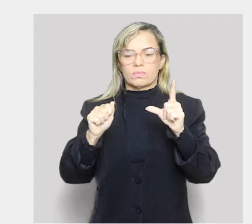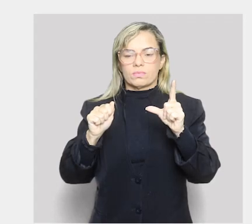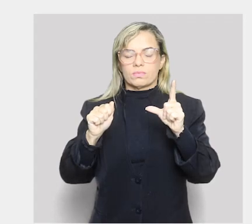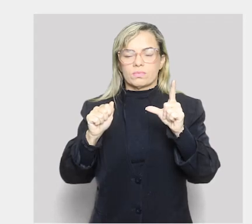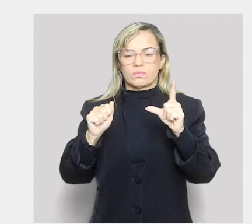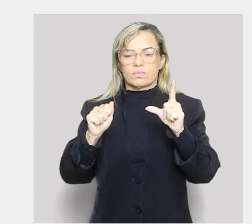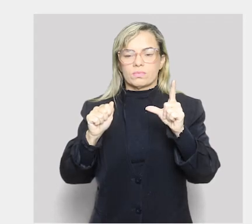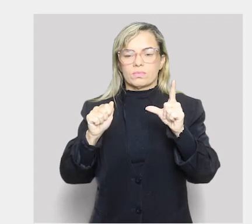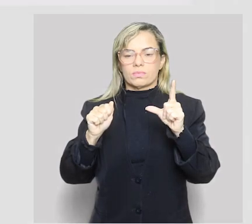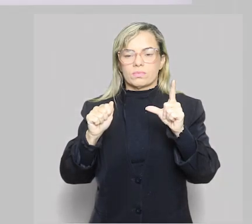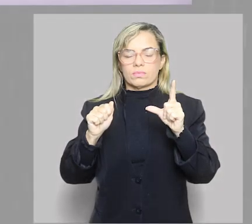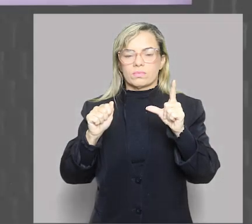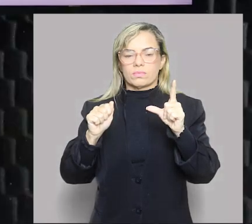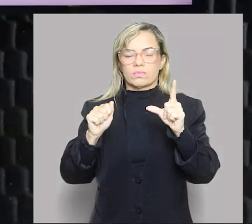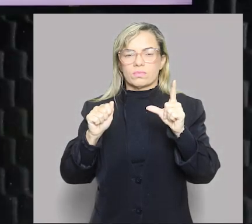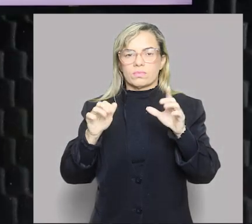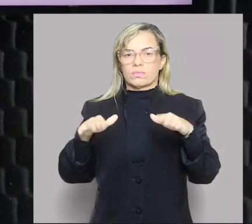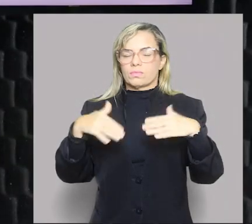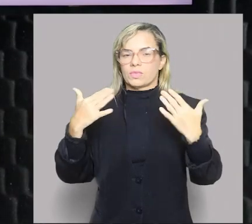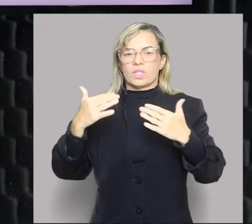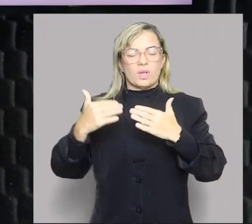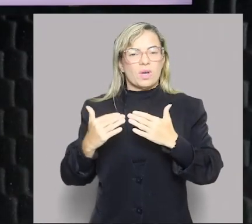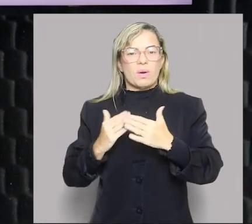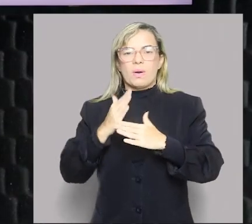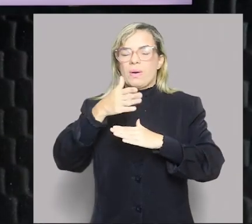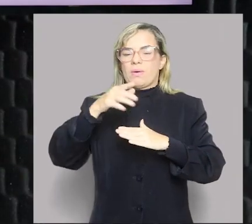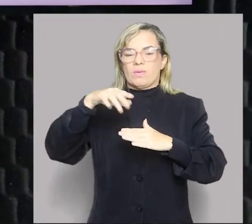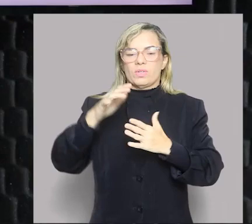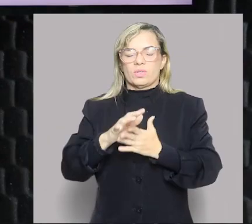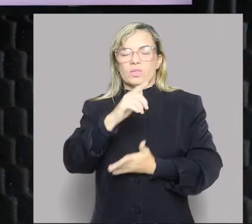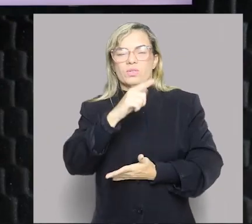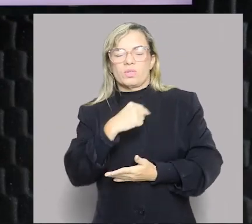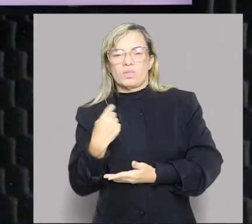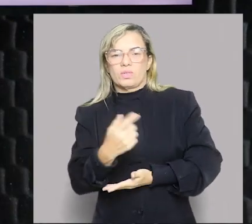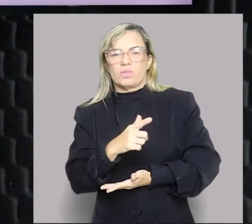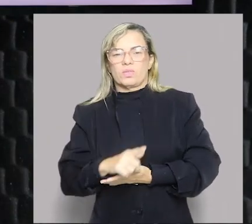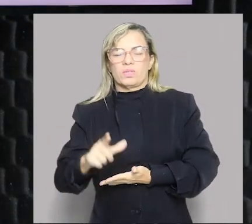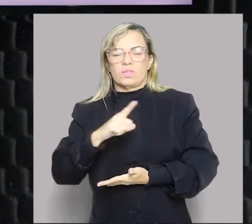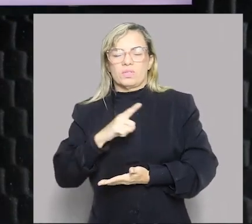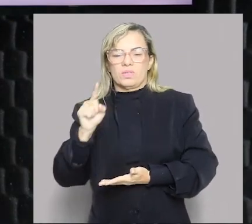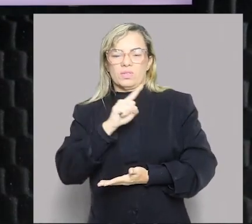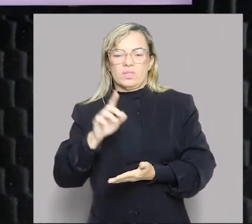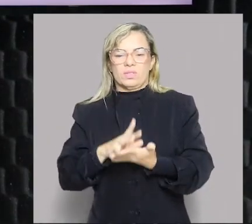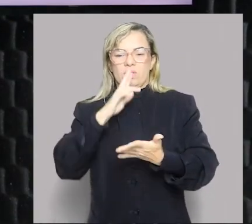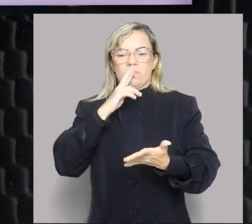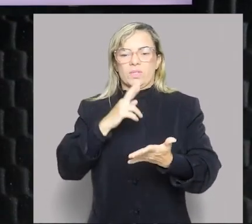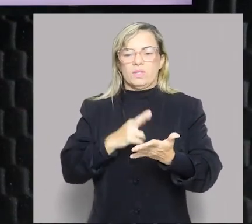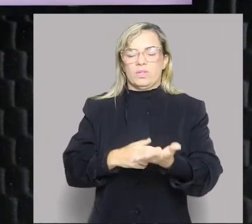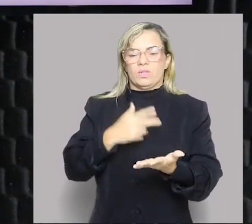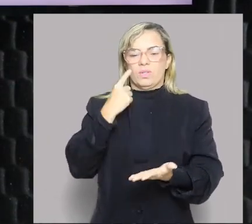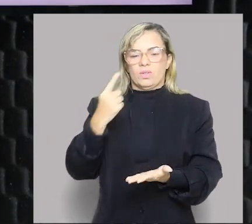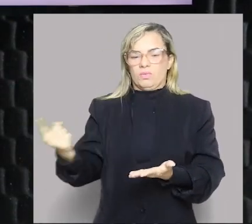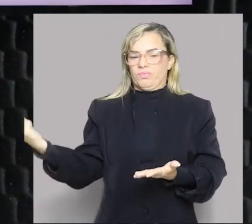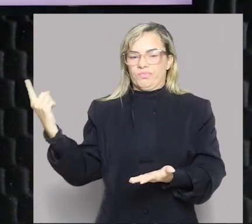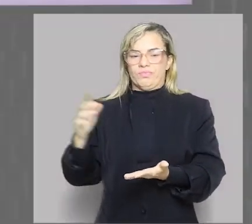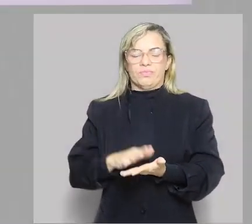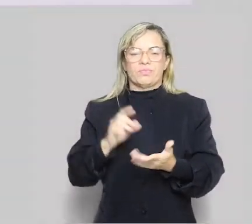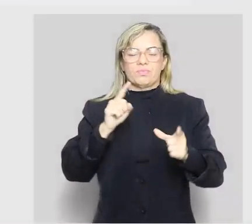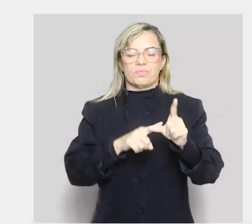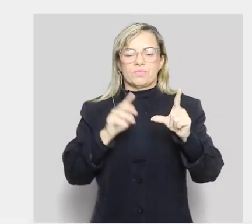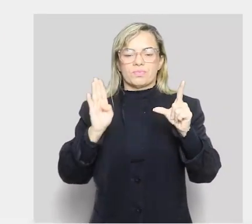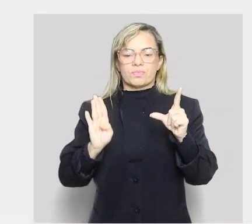resíduos tóxicos. Extrapola, porque nós não temos o texto focando nessas soluções, tá? Letra